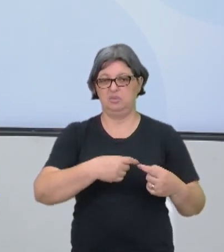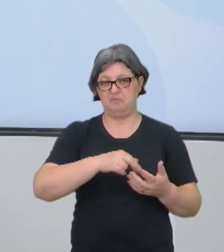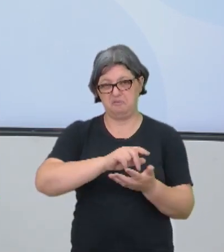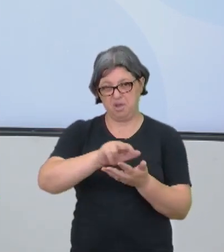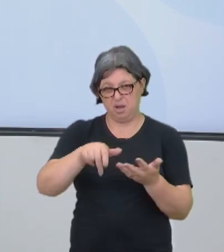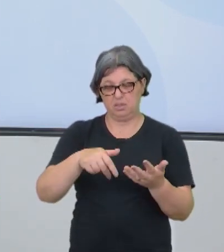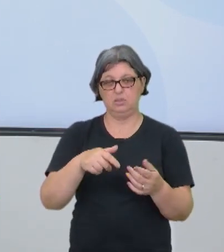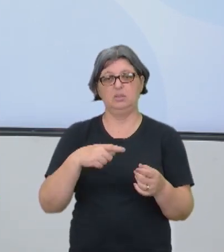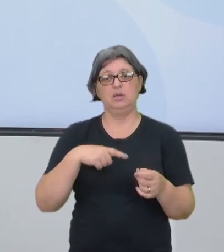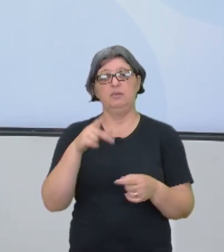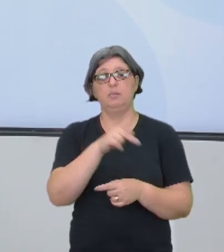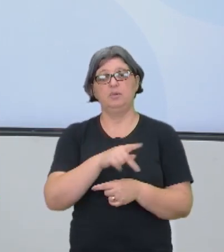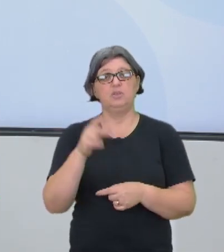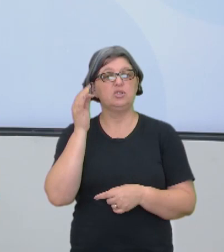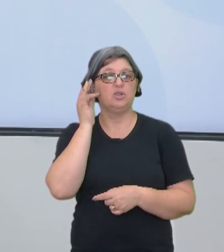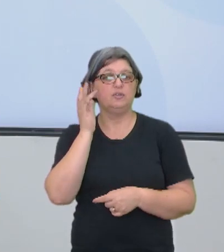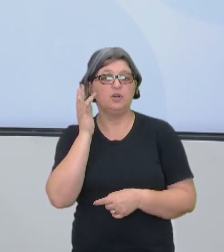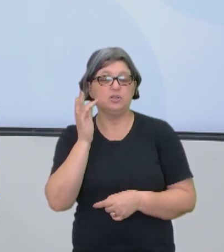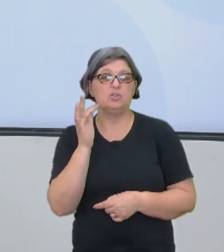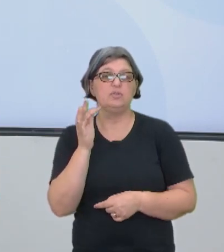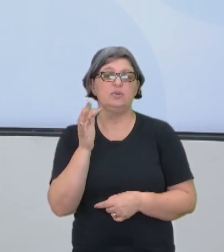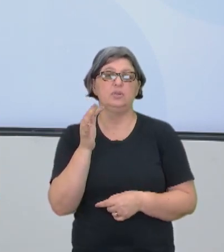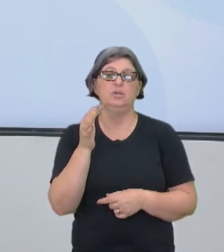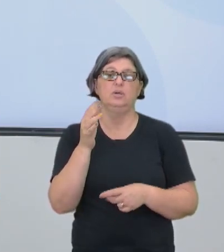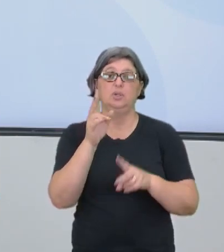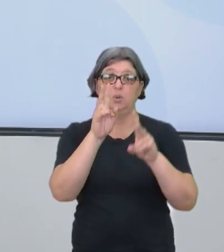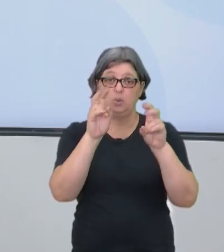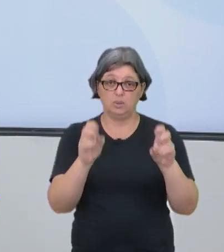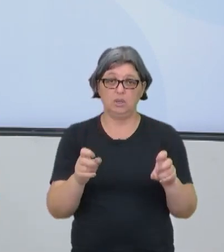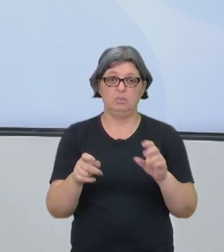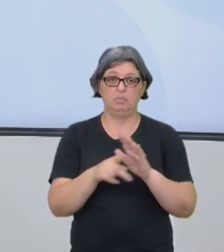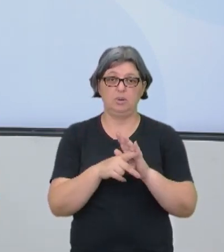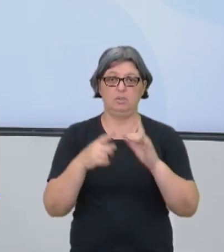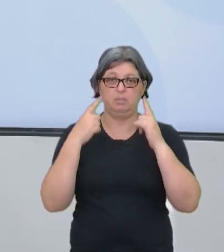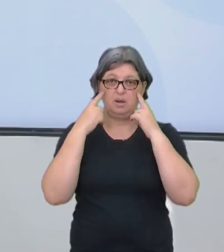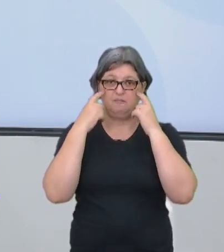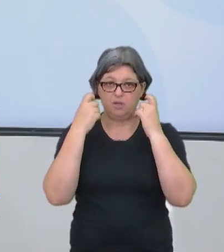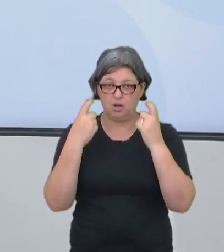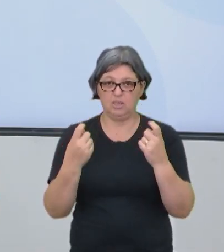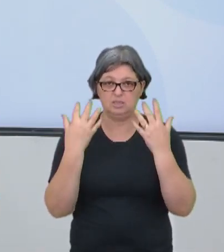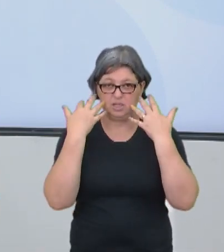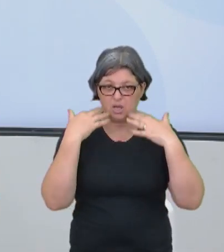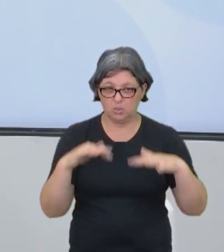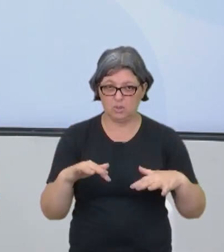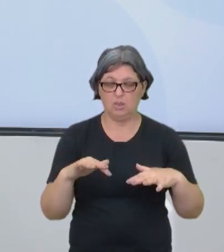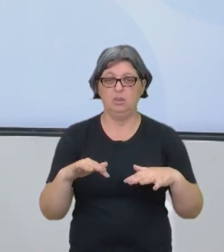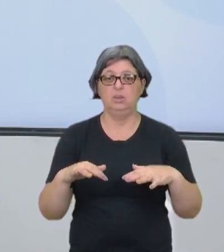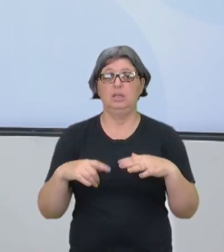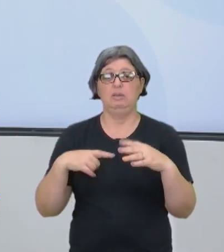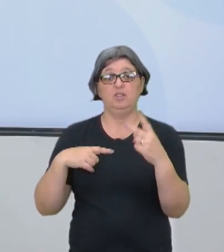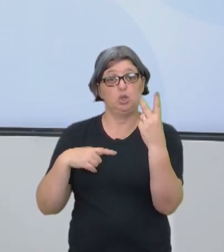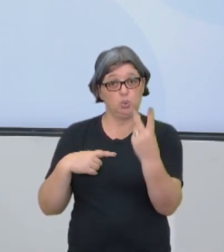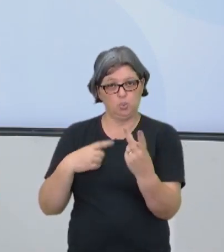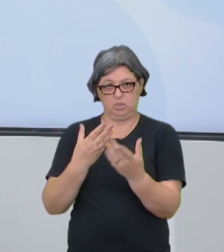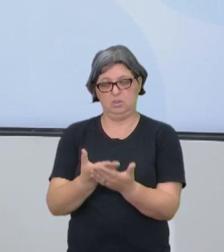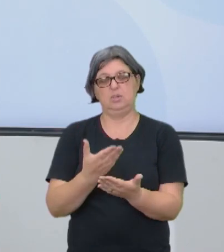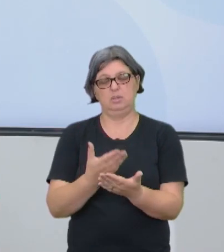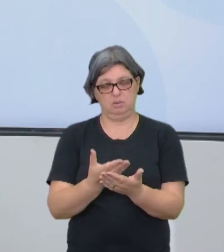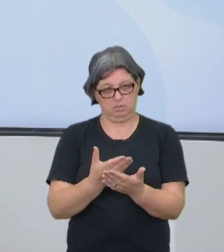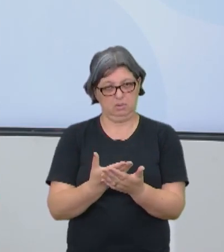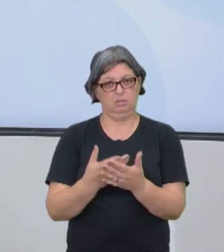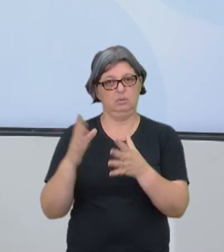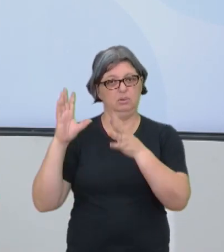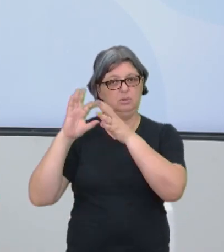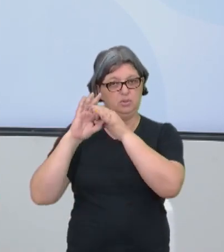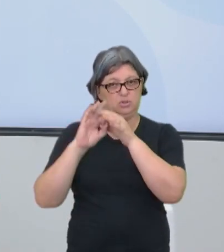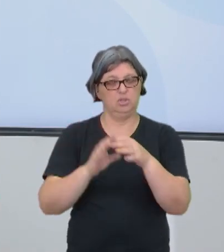um professor de filosofia que veio falar sobre a violência naturalizada. Essa aula aí nós ficamos 2 aulas falando sobre o contexto